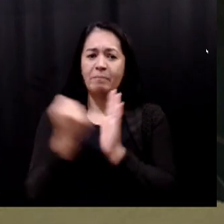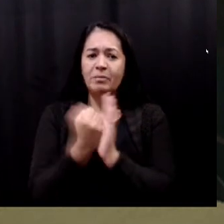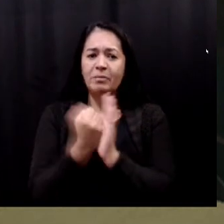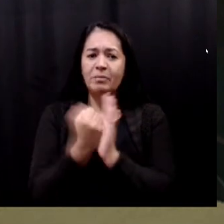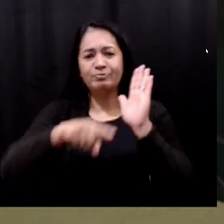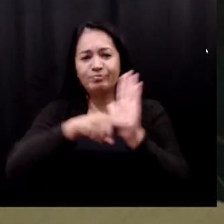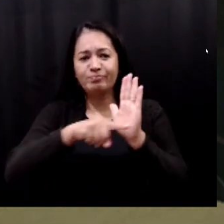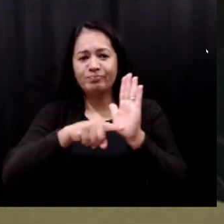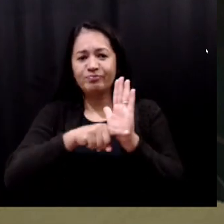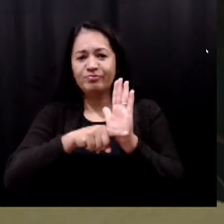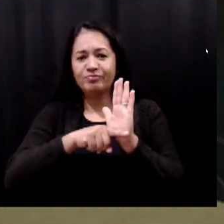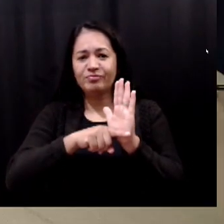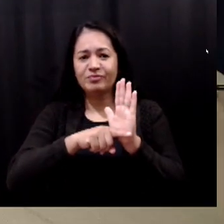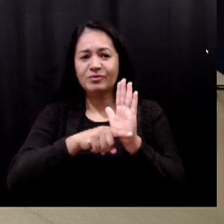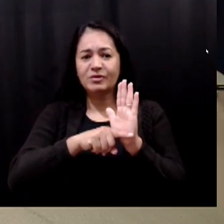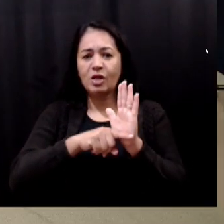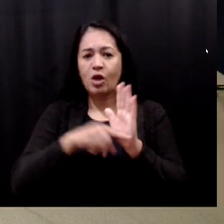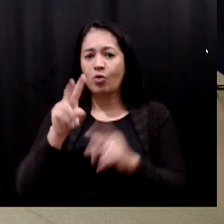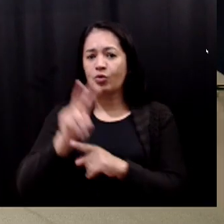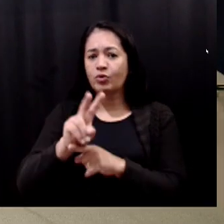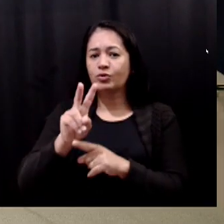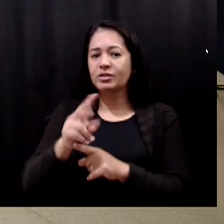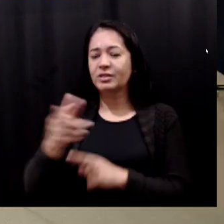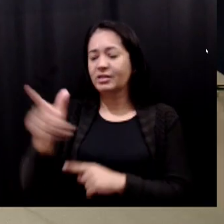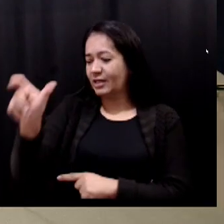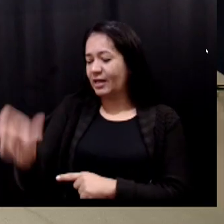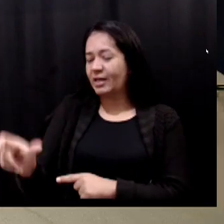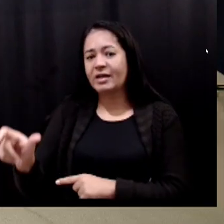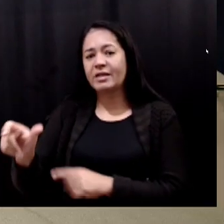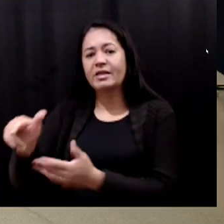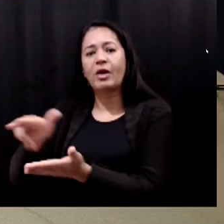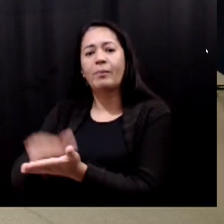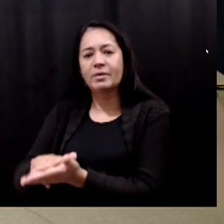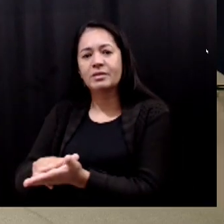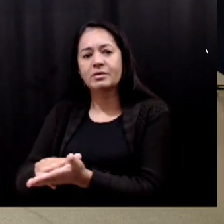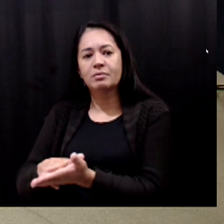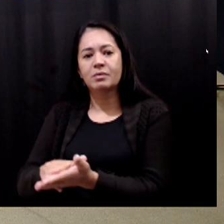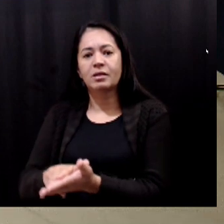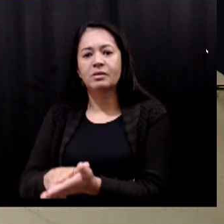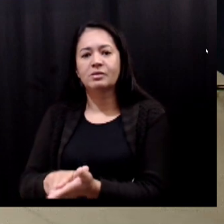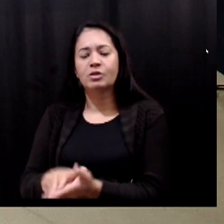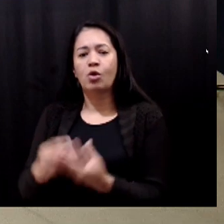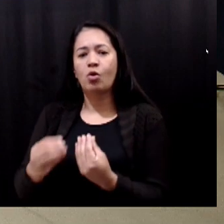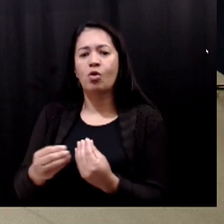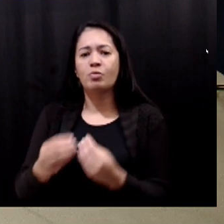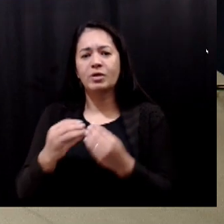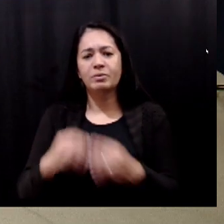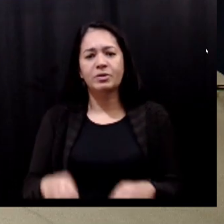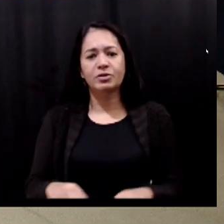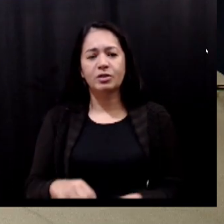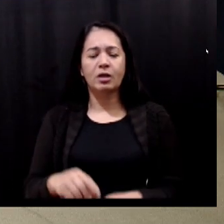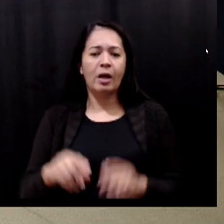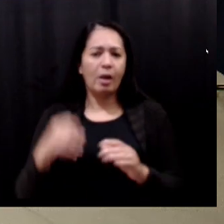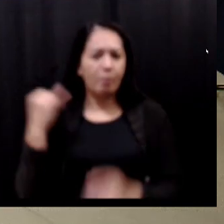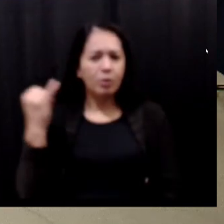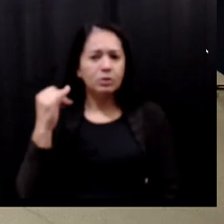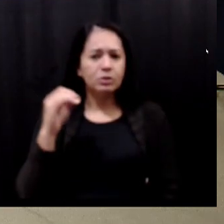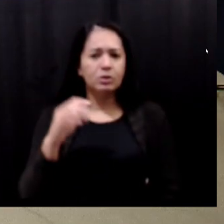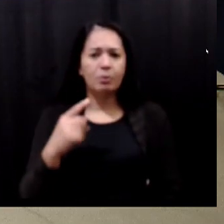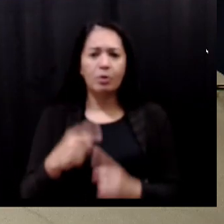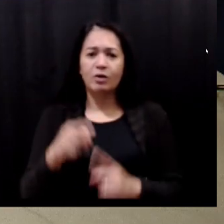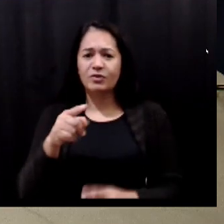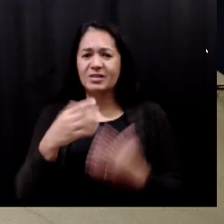cuidado oferecido ao paciente, Tâmara? Bem importante essa pergunta, porque você está sobrecarregado e você